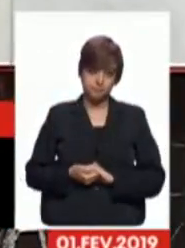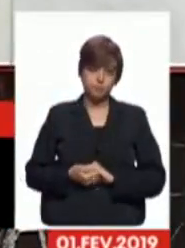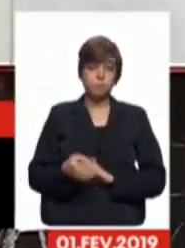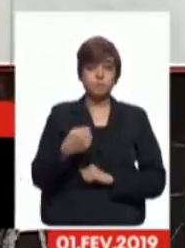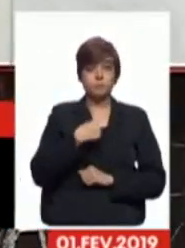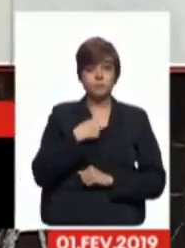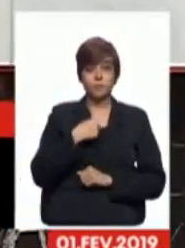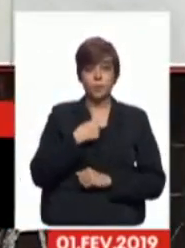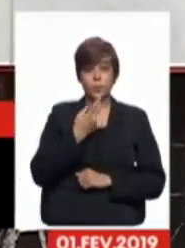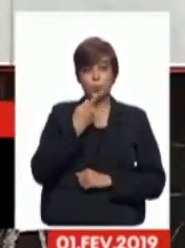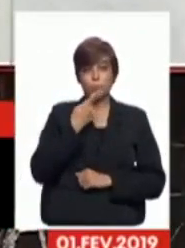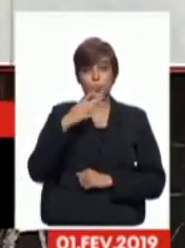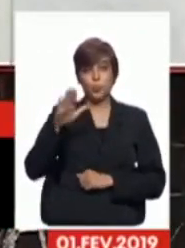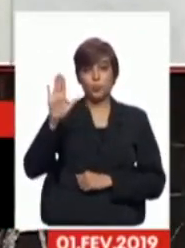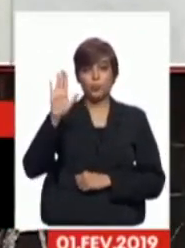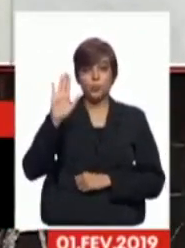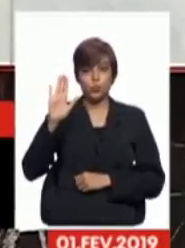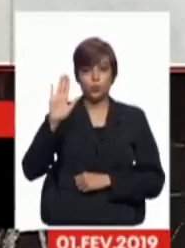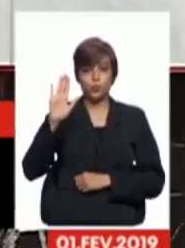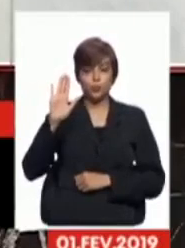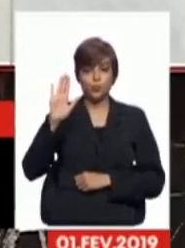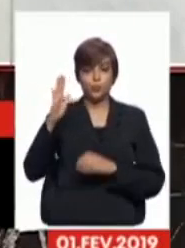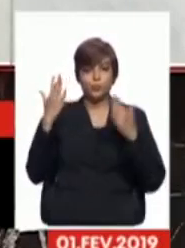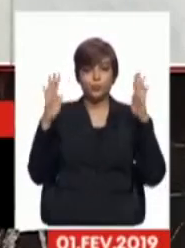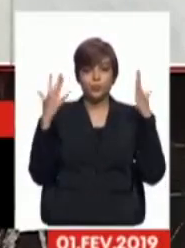Assim o prometo.